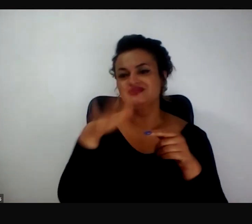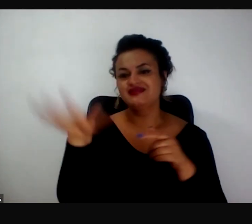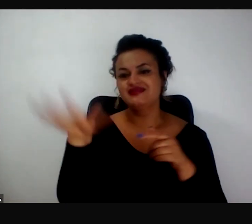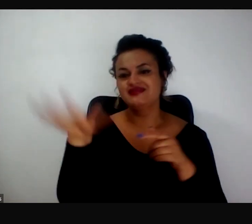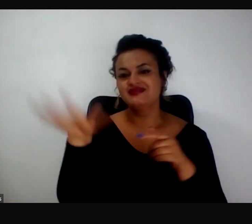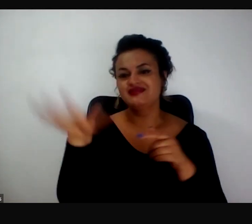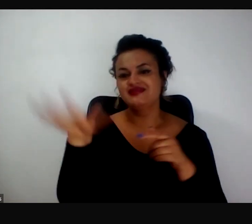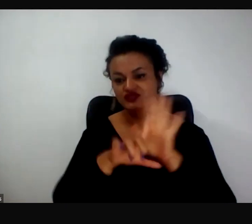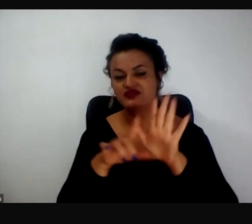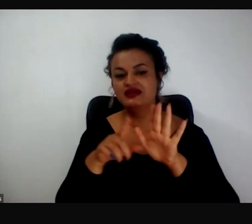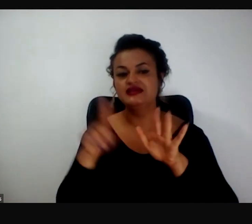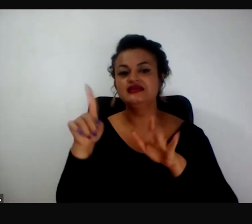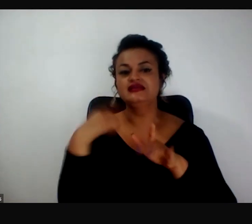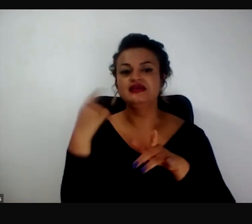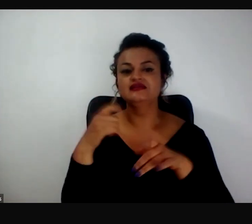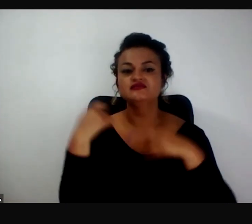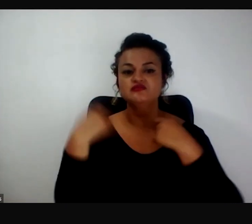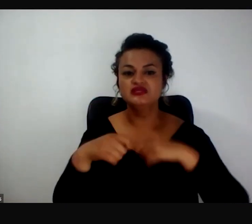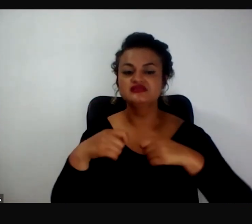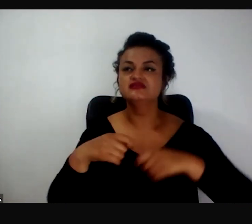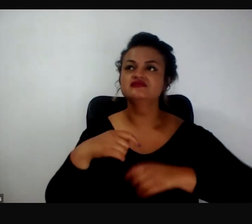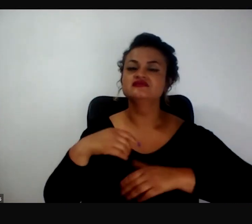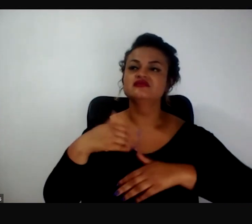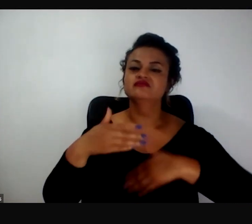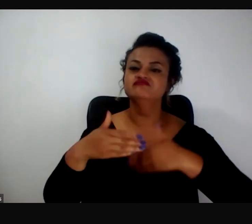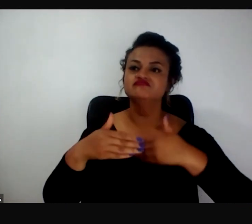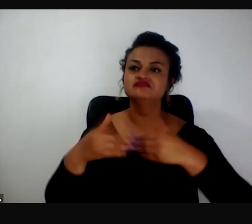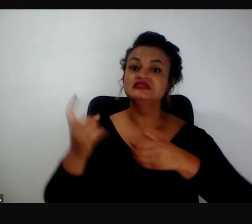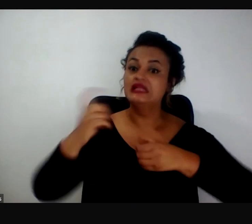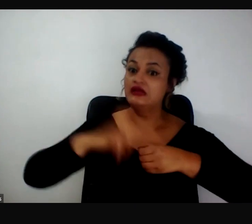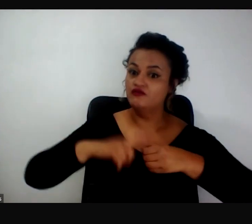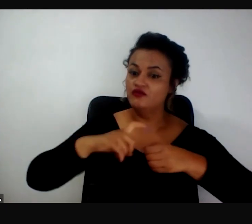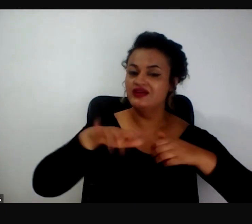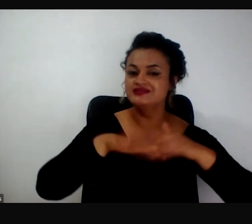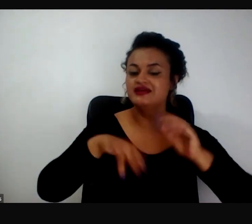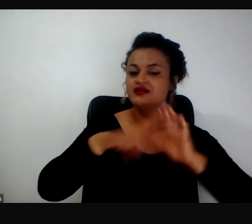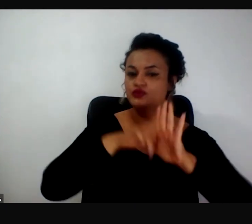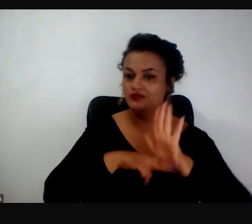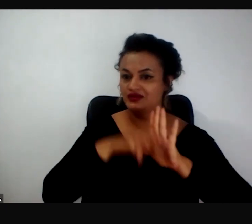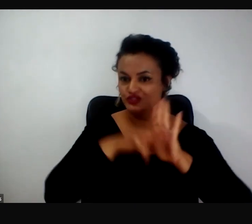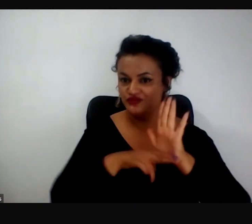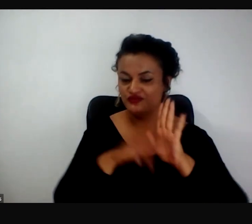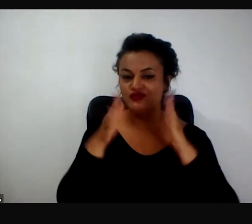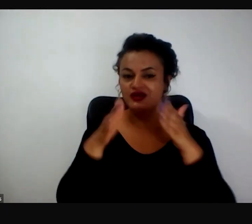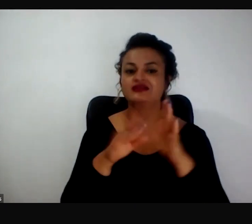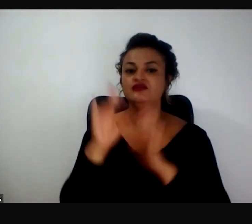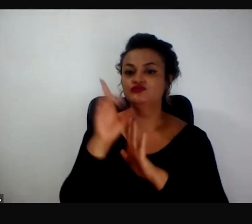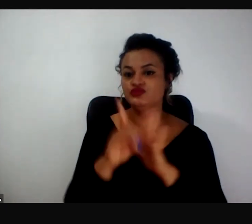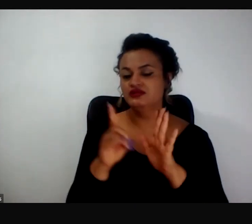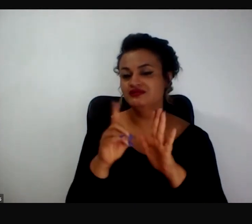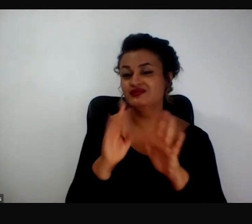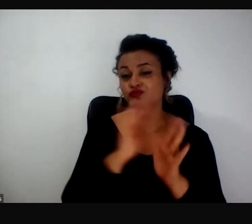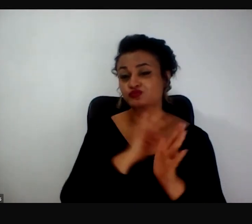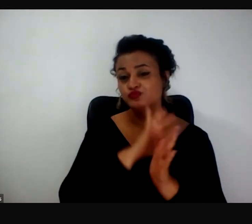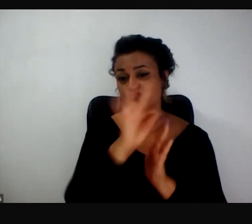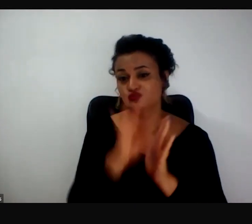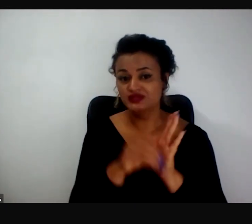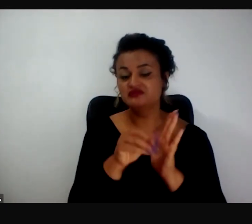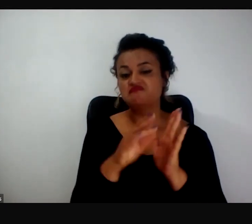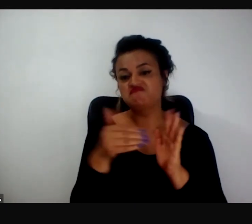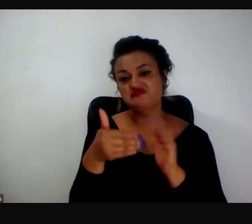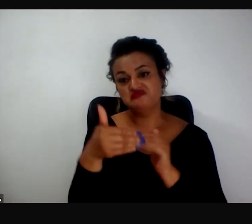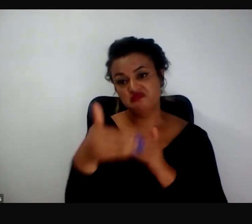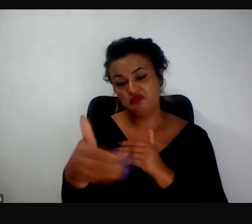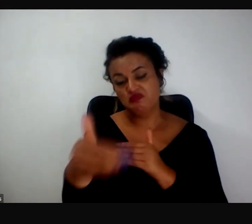devem desenvolver a normativa no direito interno. Em tudo isso pode ter problemas, pode